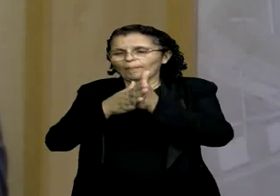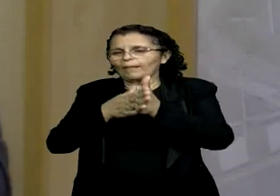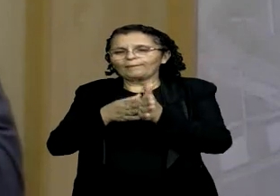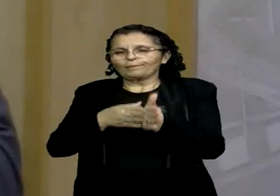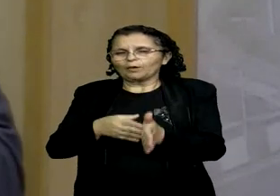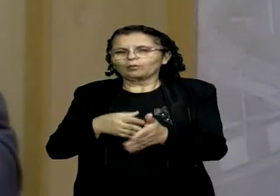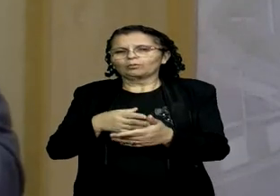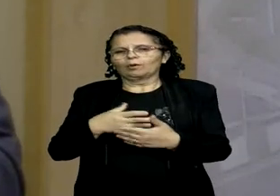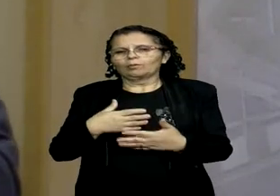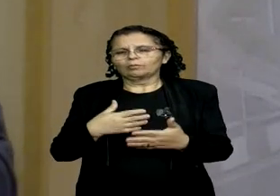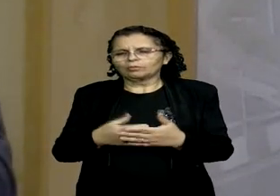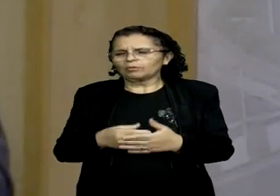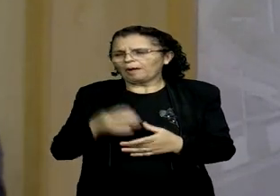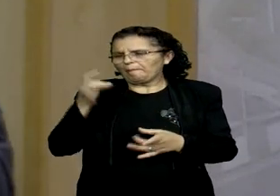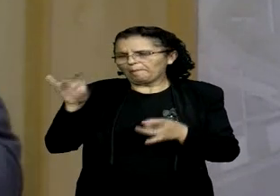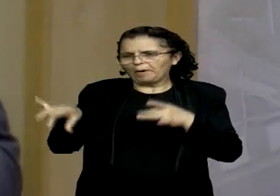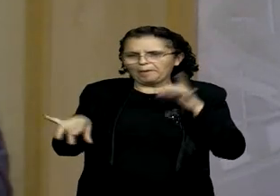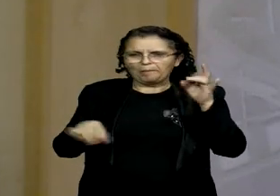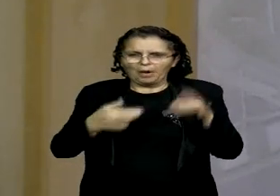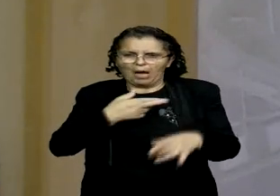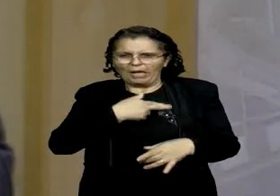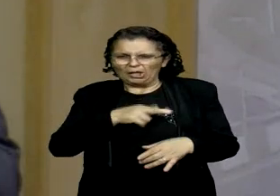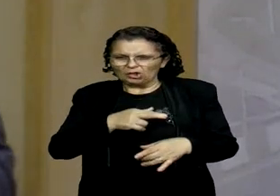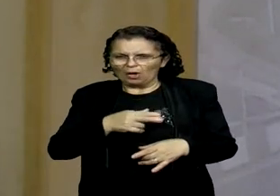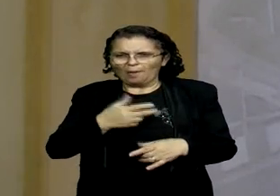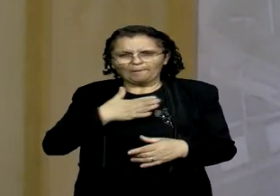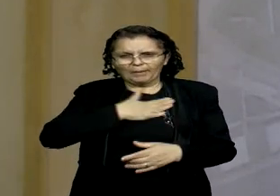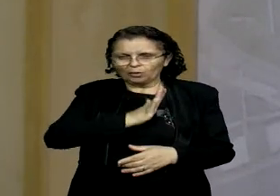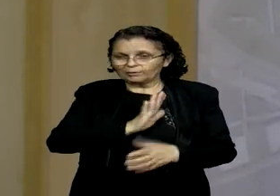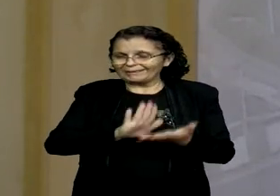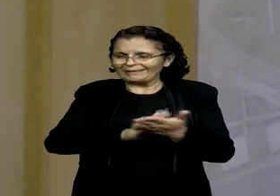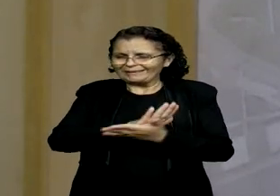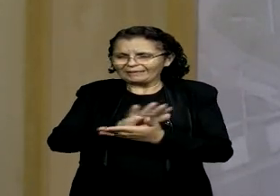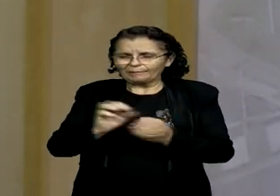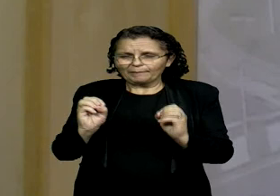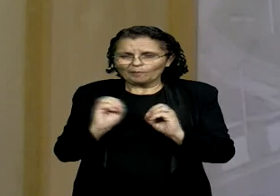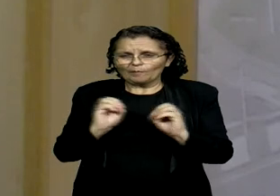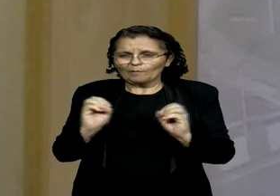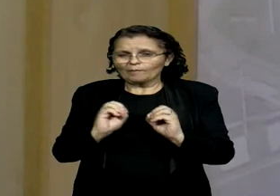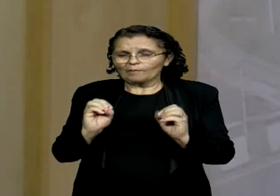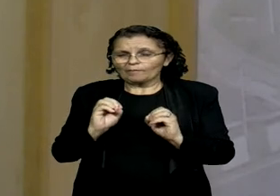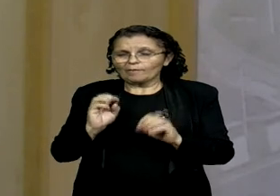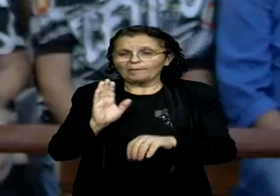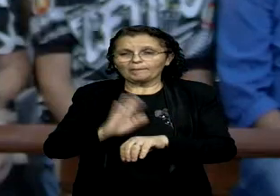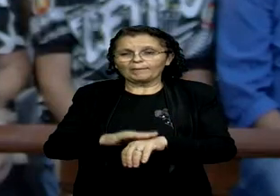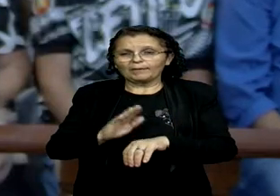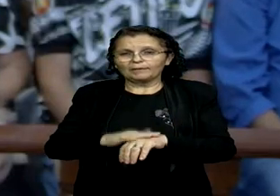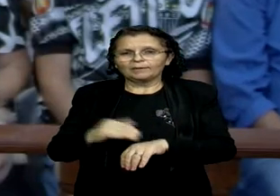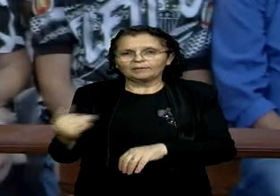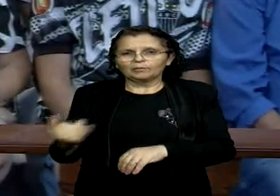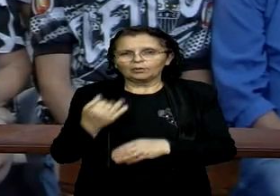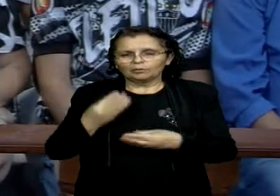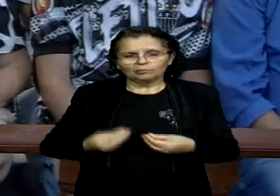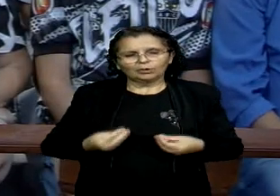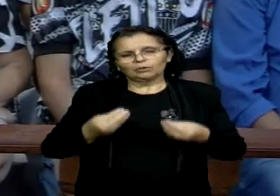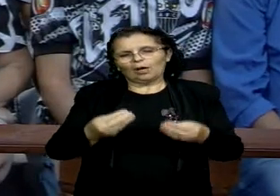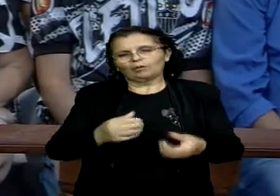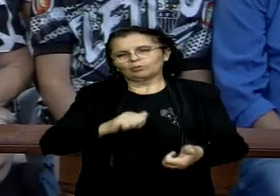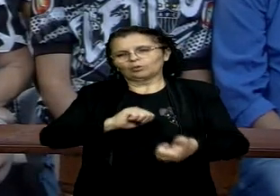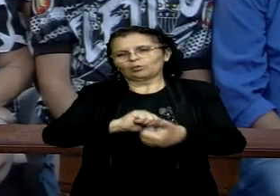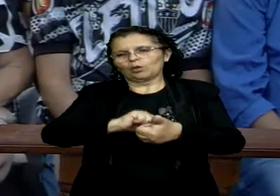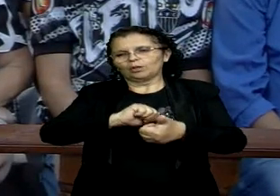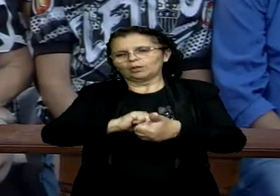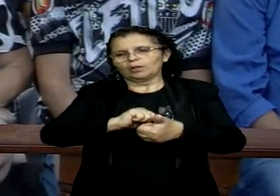discriminação de qualquer segmento, religioso, político. O importante dele é pela sua entrega de